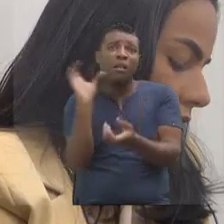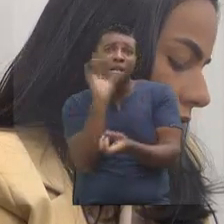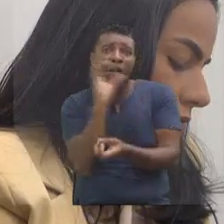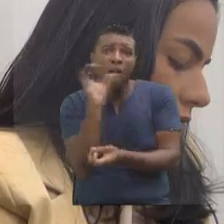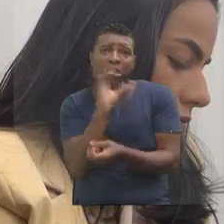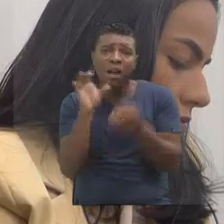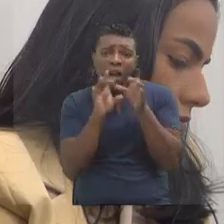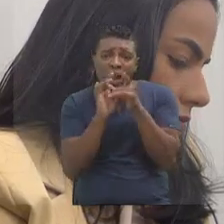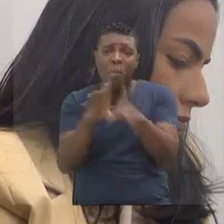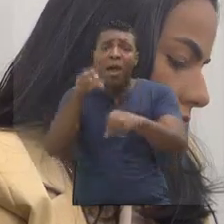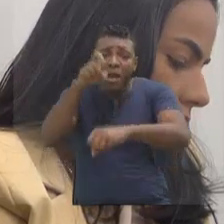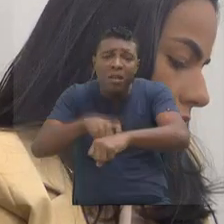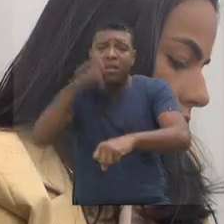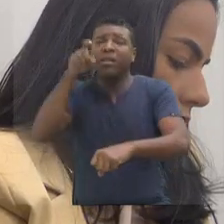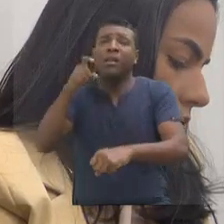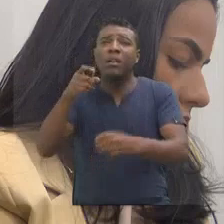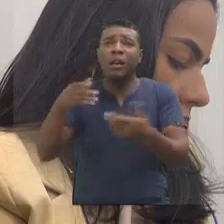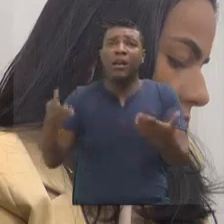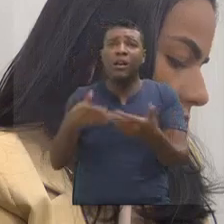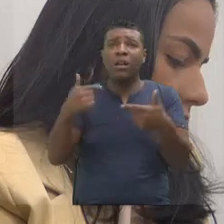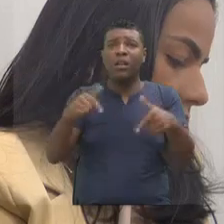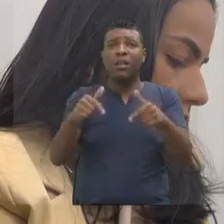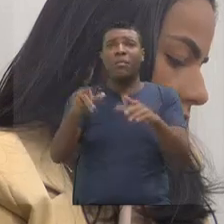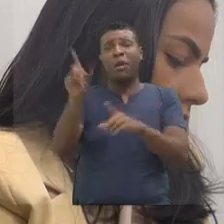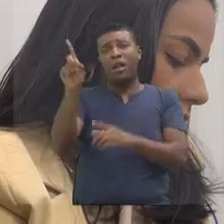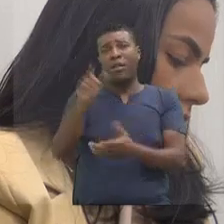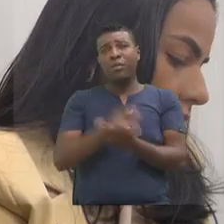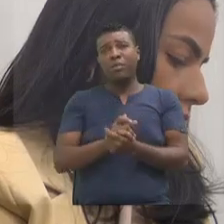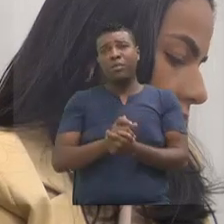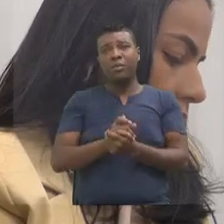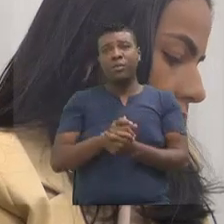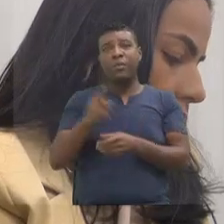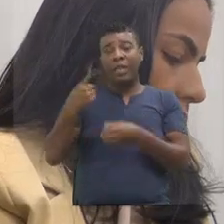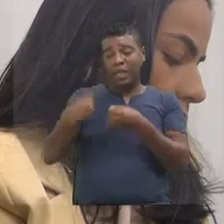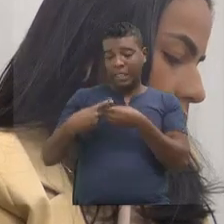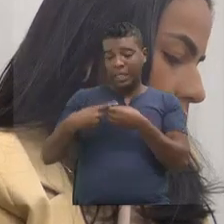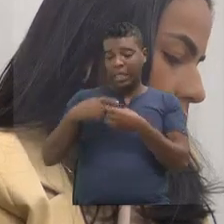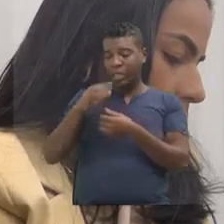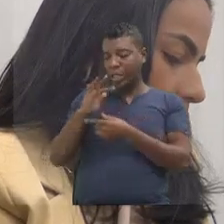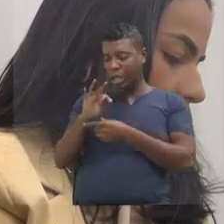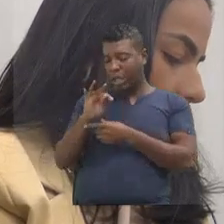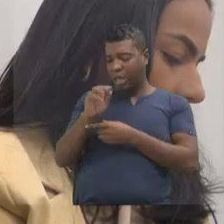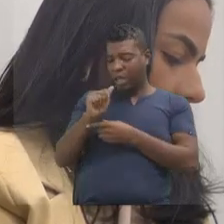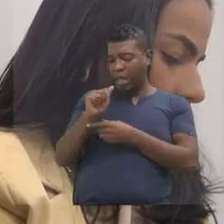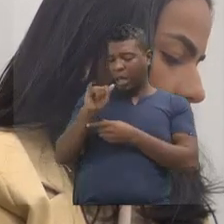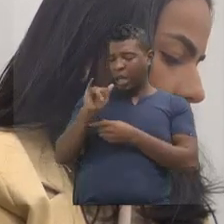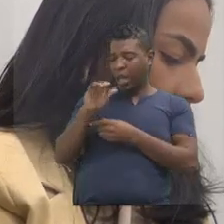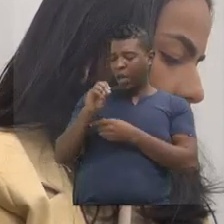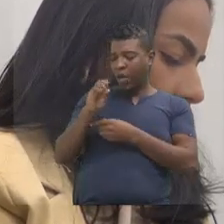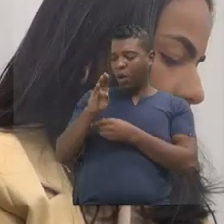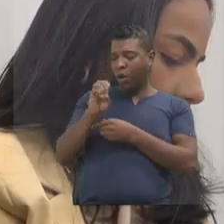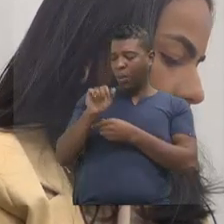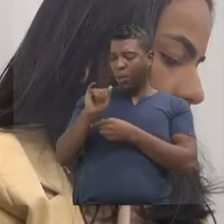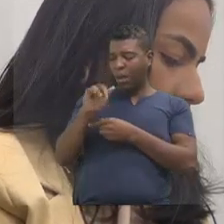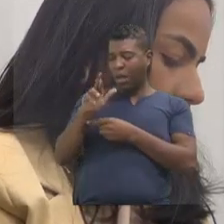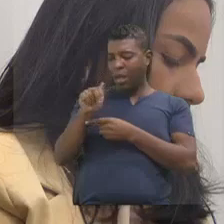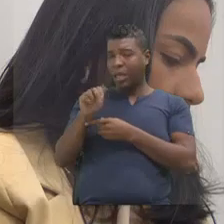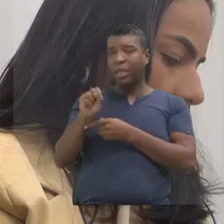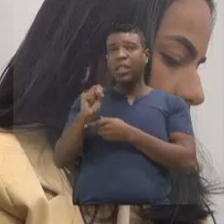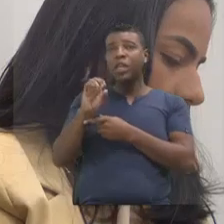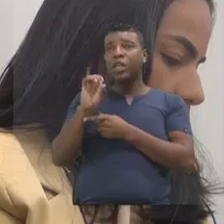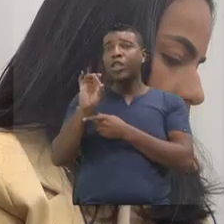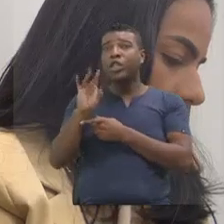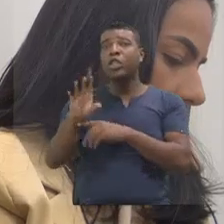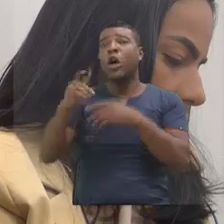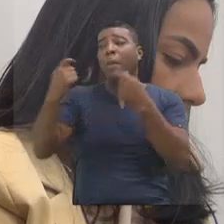esse trabalho lá em Taiobeiras nós só necessitamos também de uma pactuação com